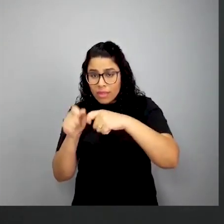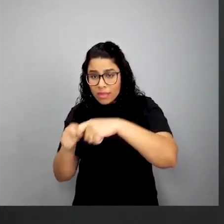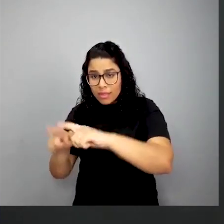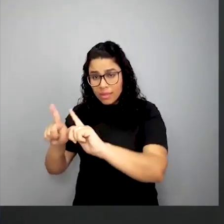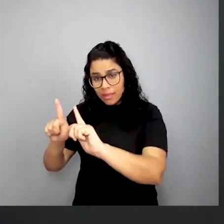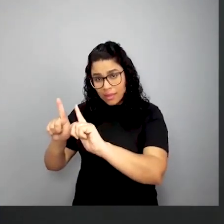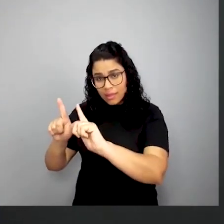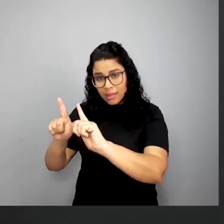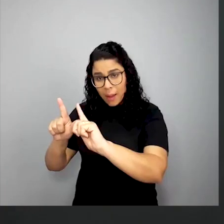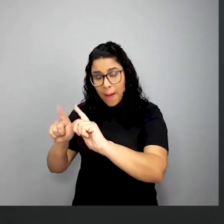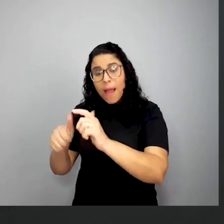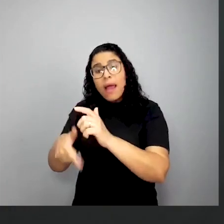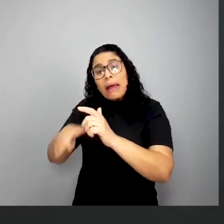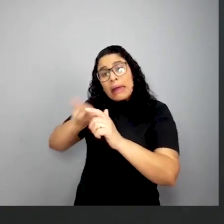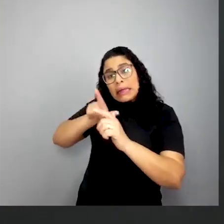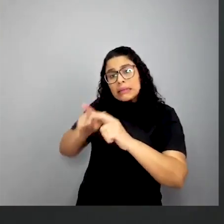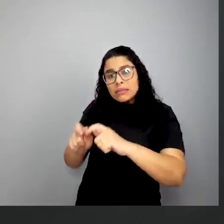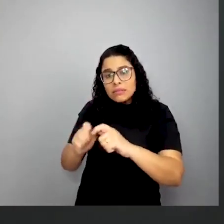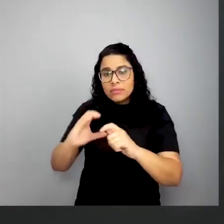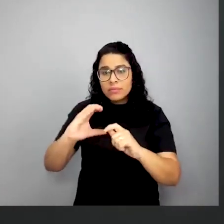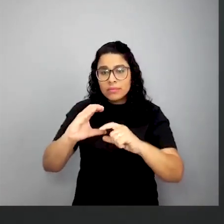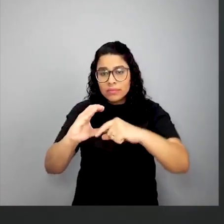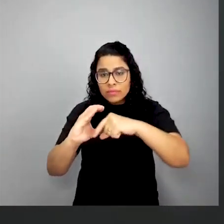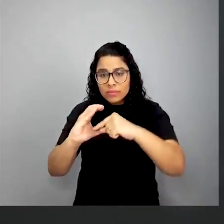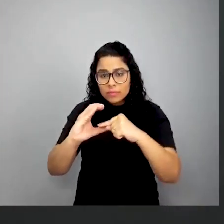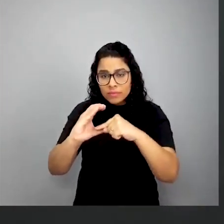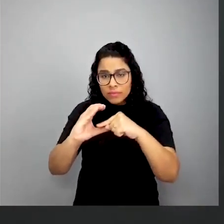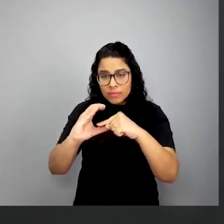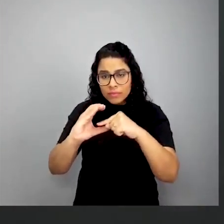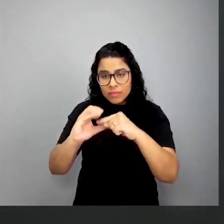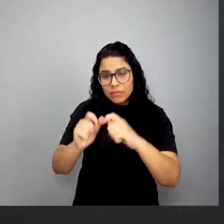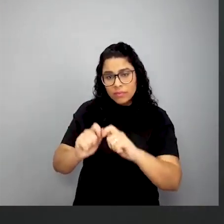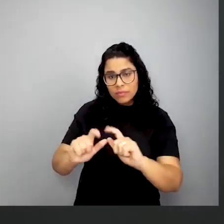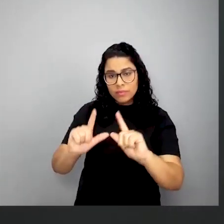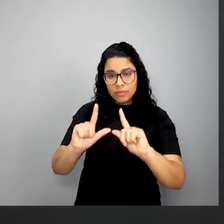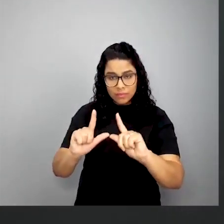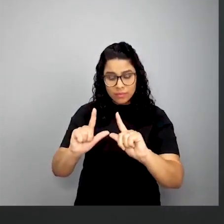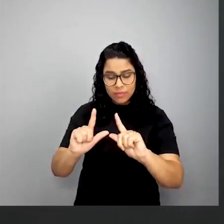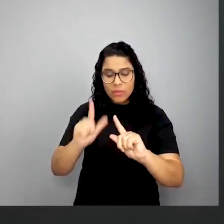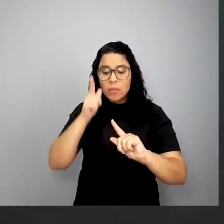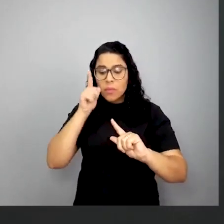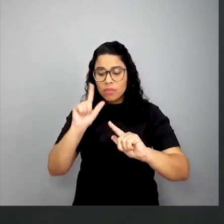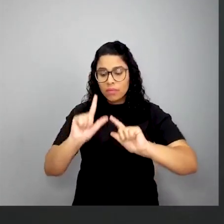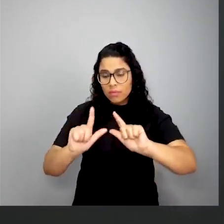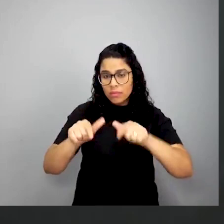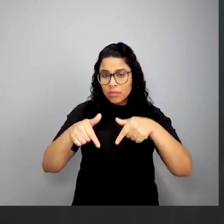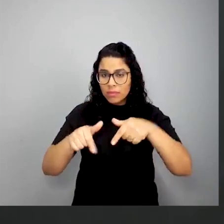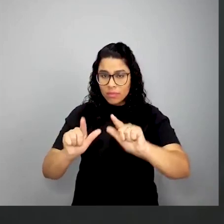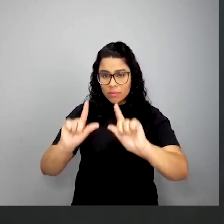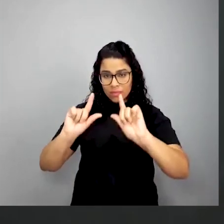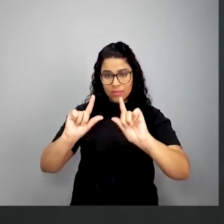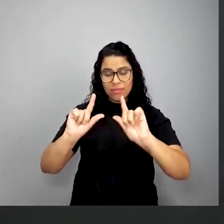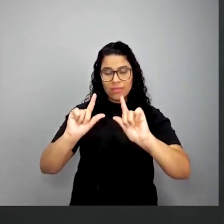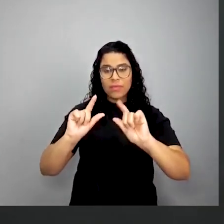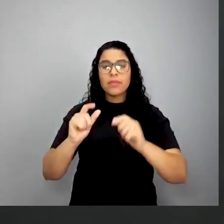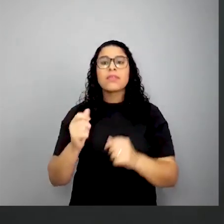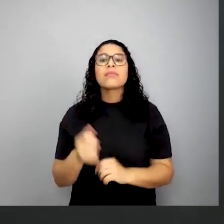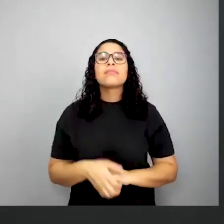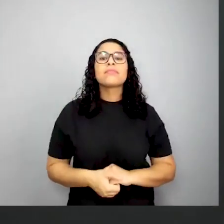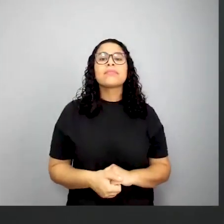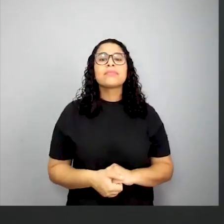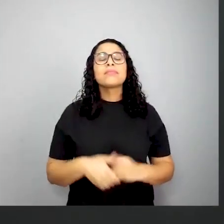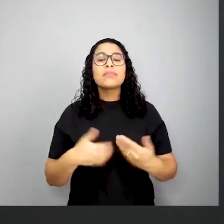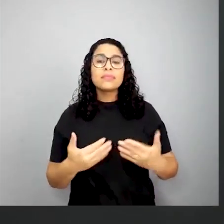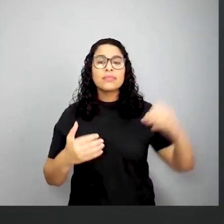coloquei a minha lente convergente, chamada lente de borda fina. A imagem, então, vai convergir mais cedo e vai formar, os raios